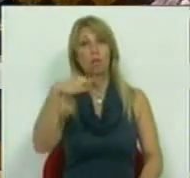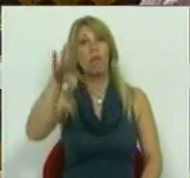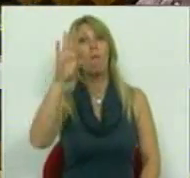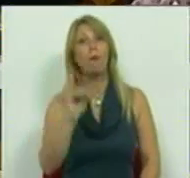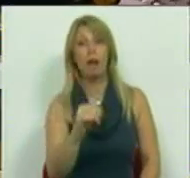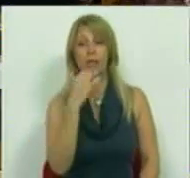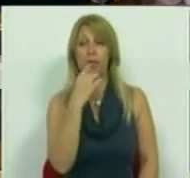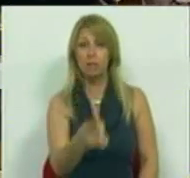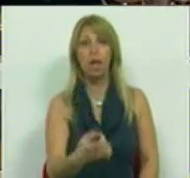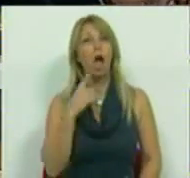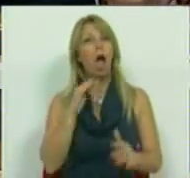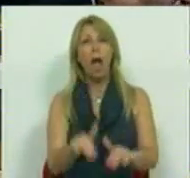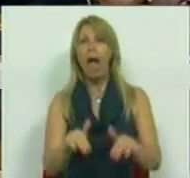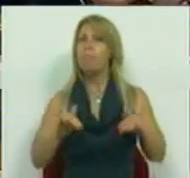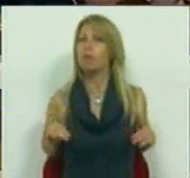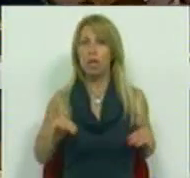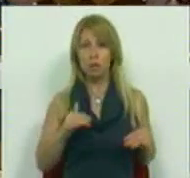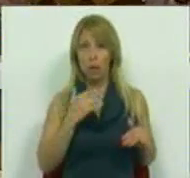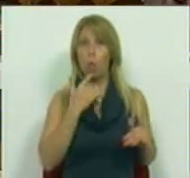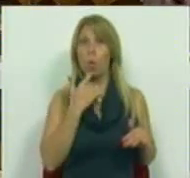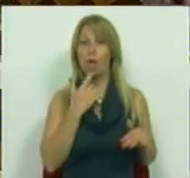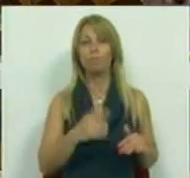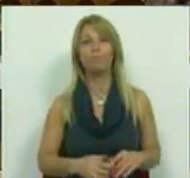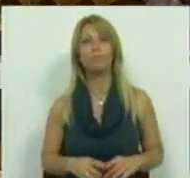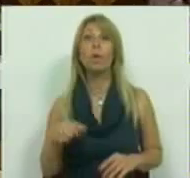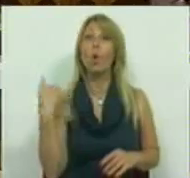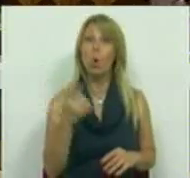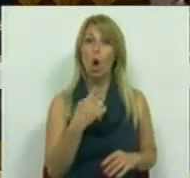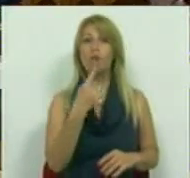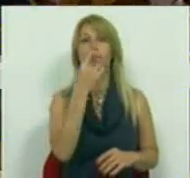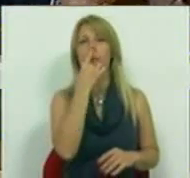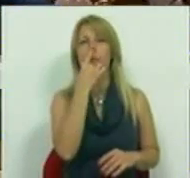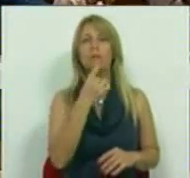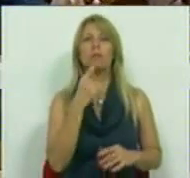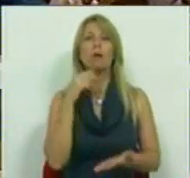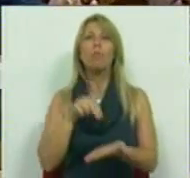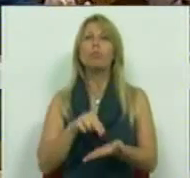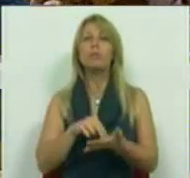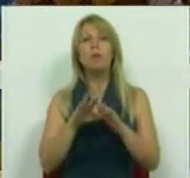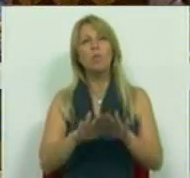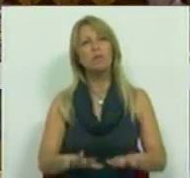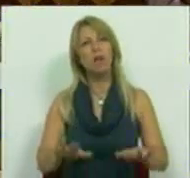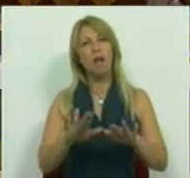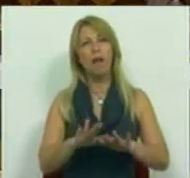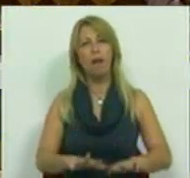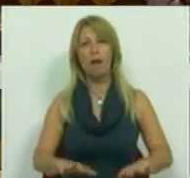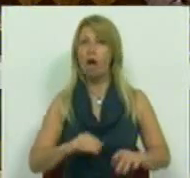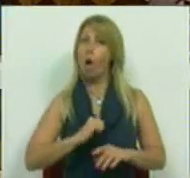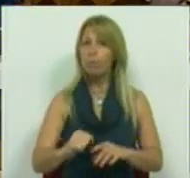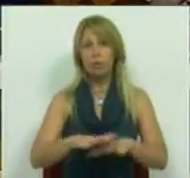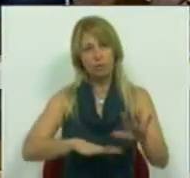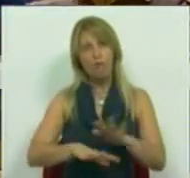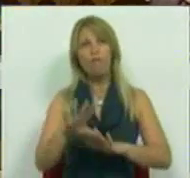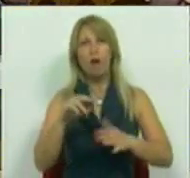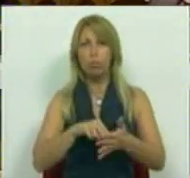Socialista anunciou uma abstenção violenta. Nós preferíamos uma posição serena da oposição, porque gostaria de